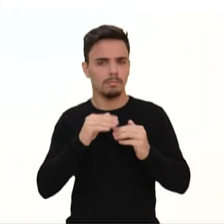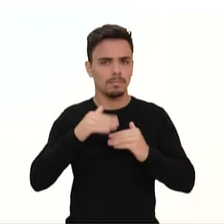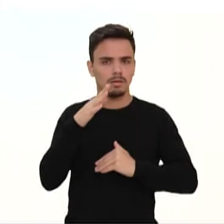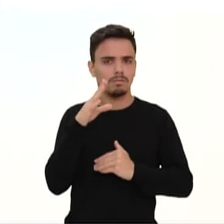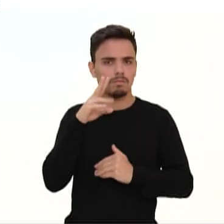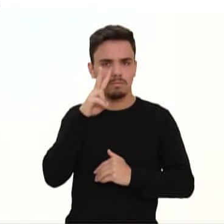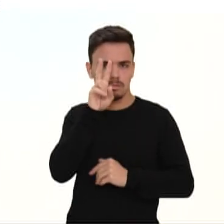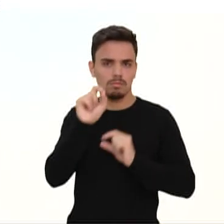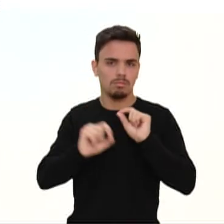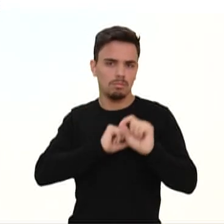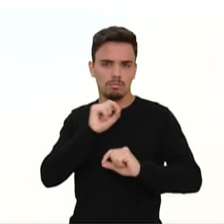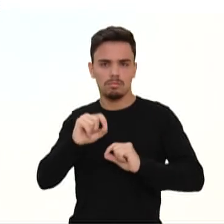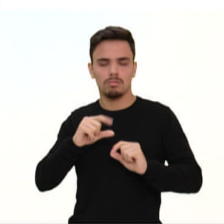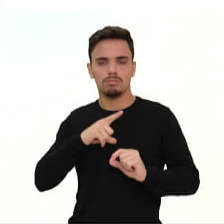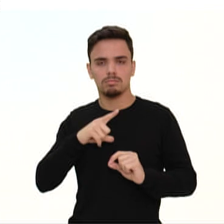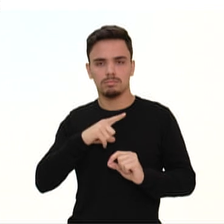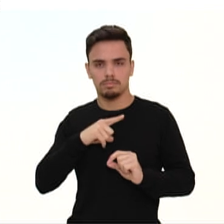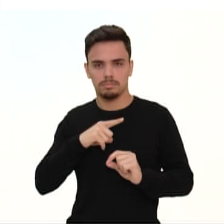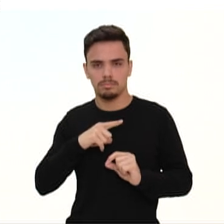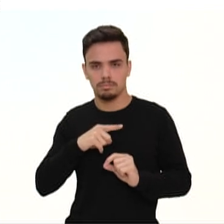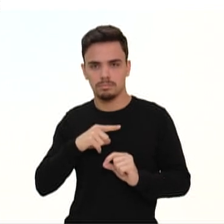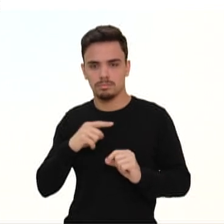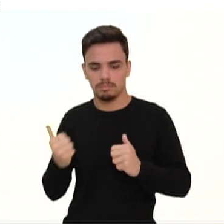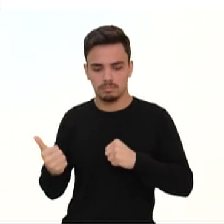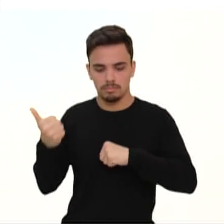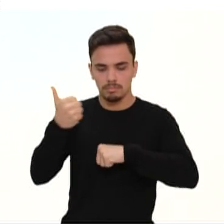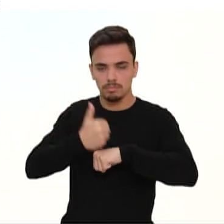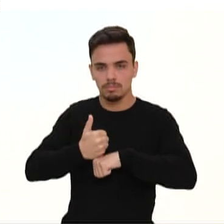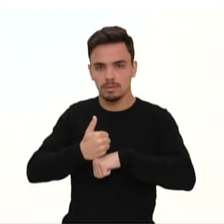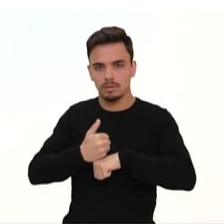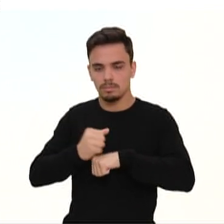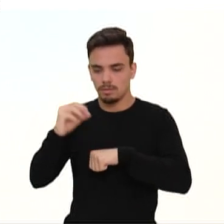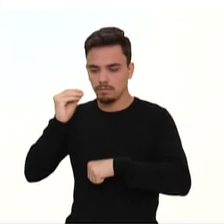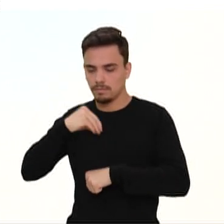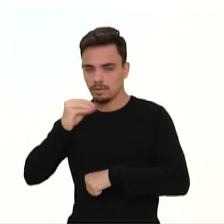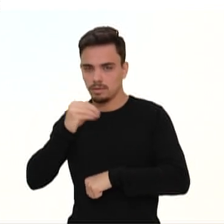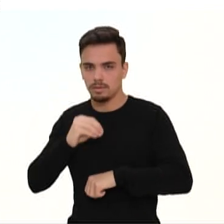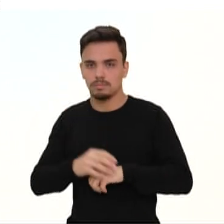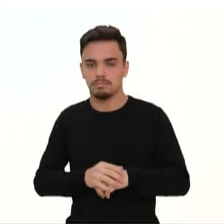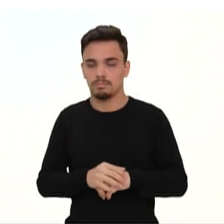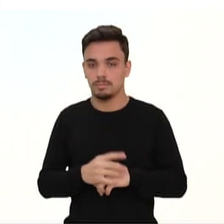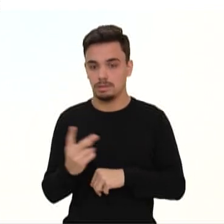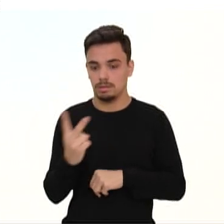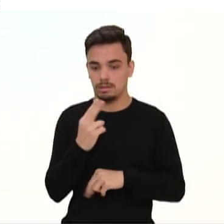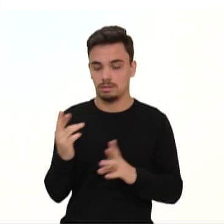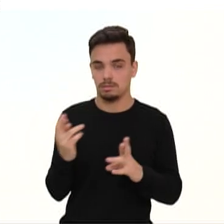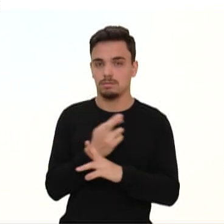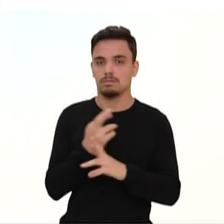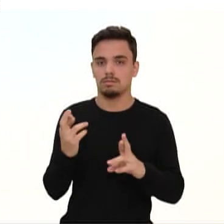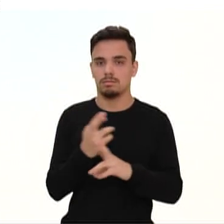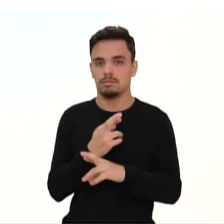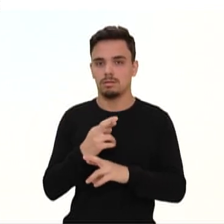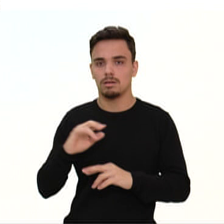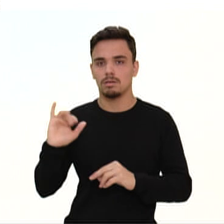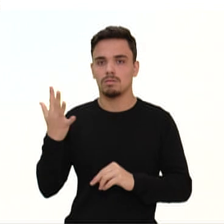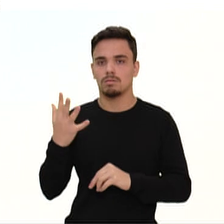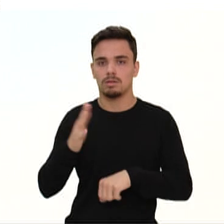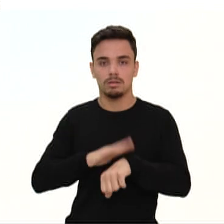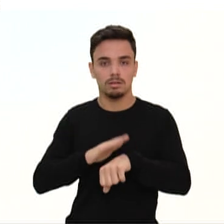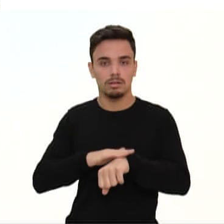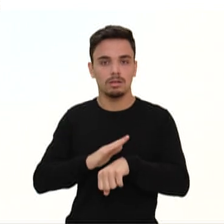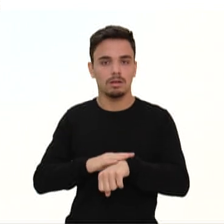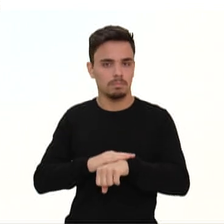elas tendem a predominar sobre as mais fracas. E essa reconciliação provisória aparece como